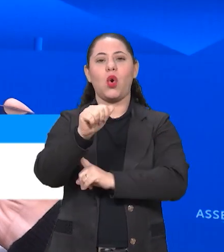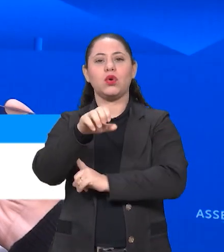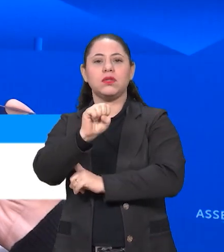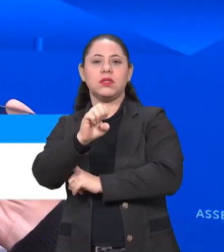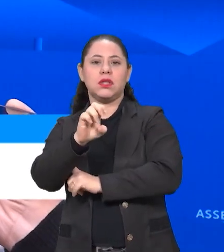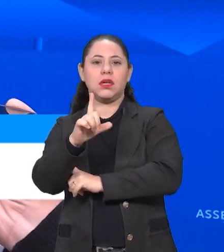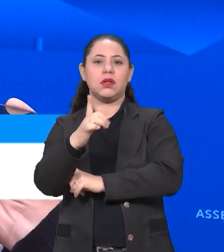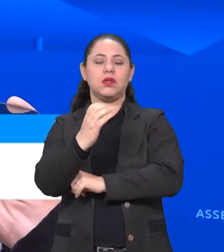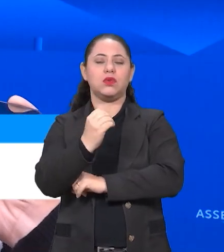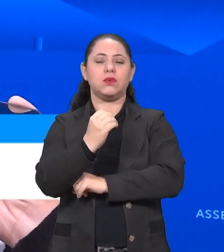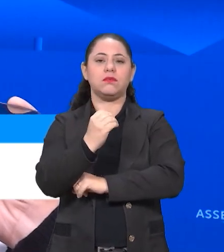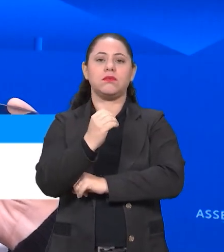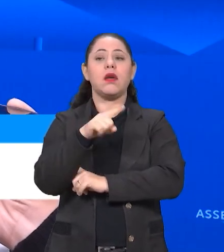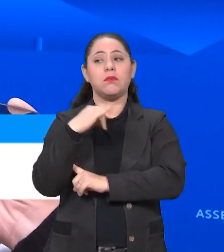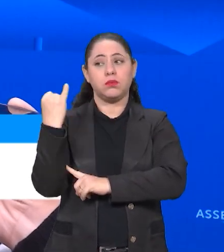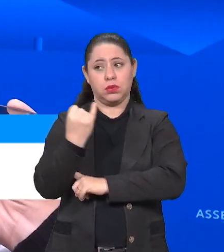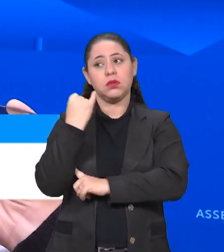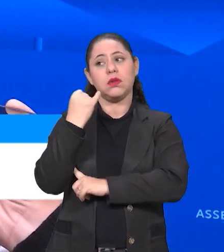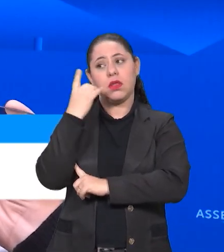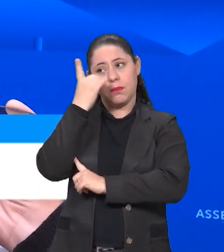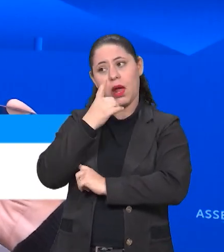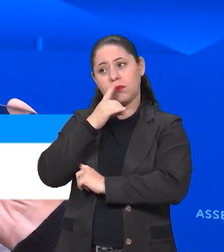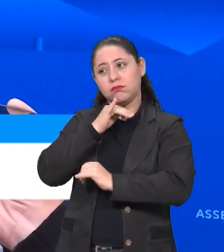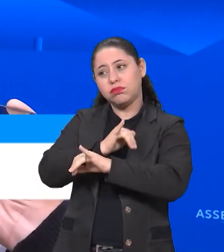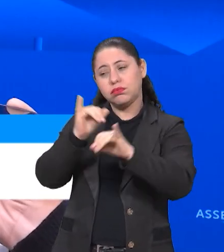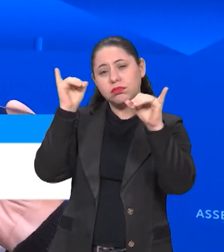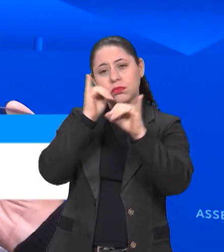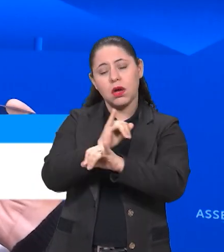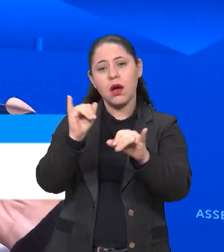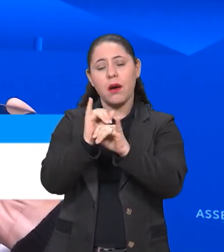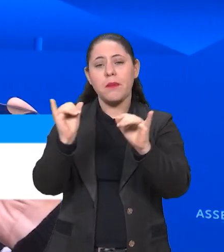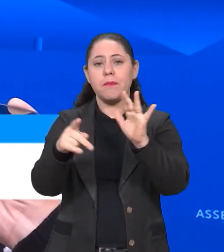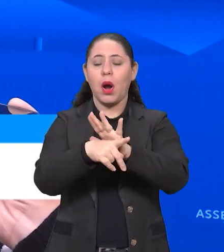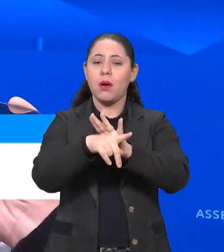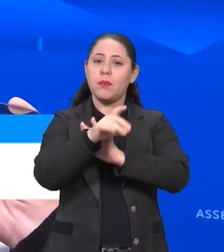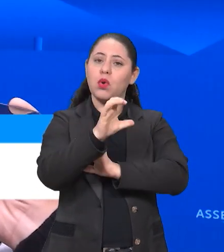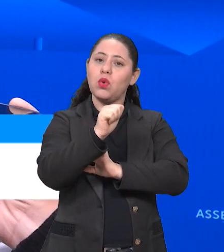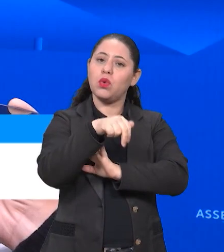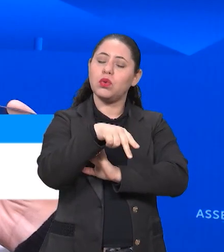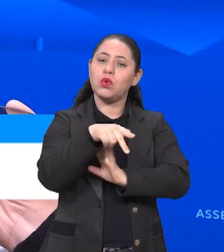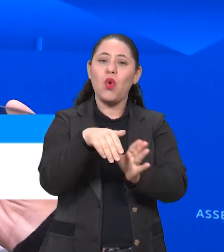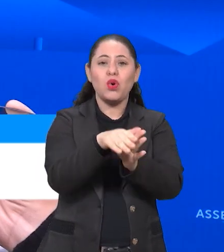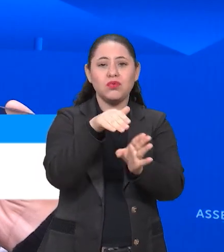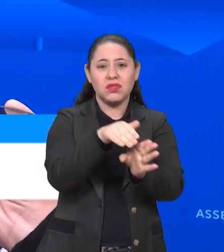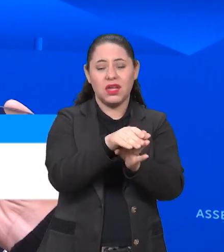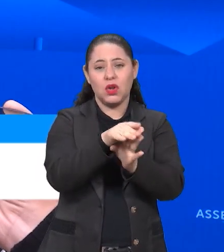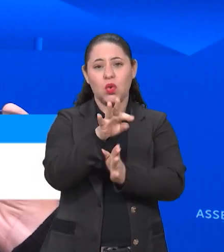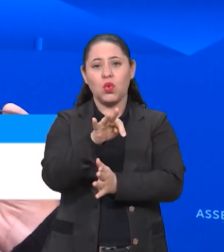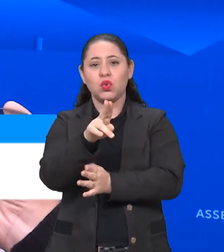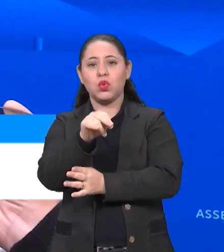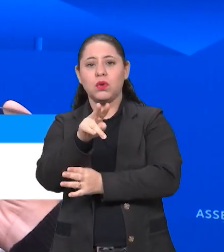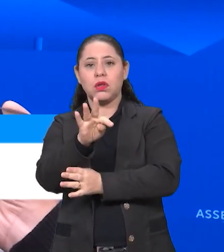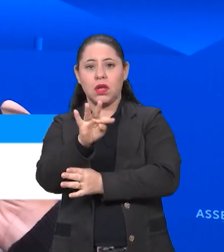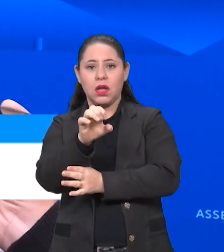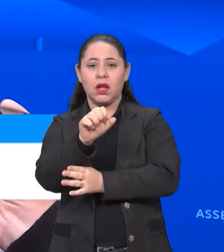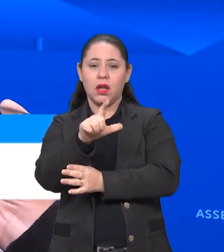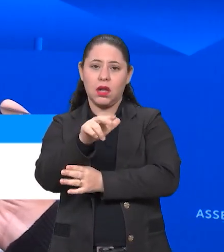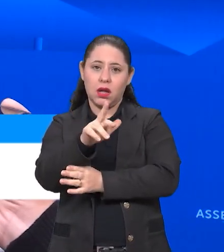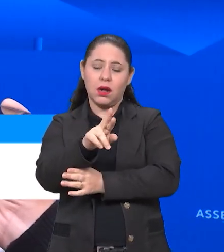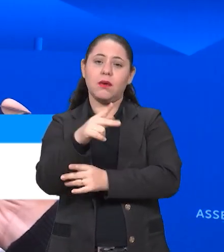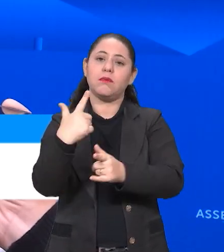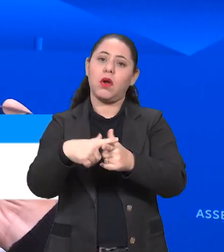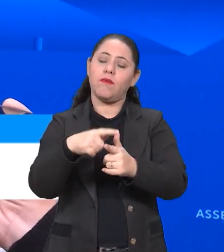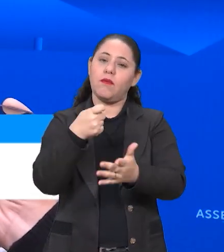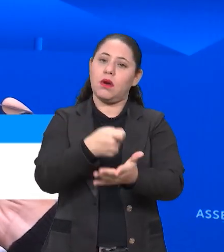aos deputados, que é necessário se divulgar amplamente os telefones dos Conselhos Tutelares e fazer funcionar realmente